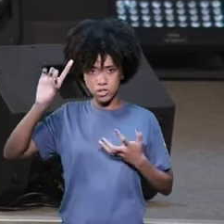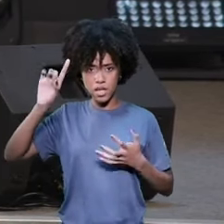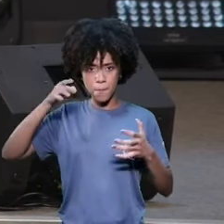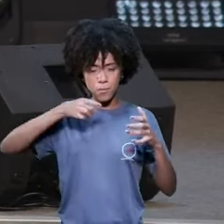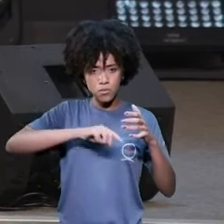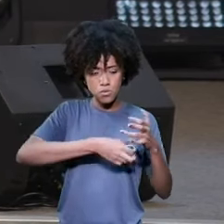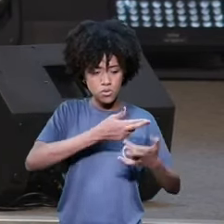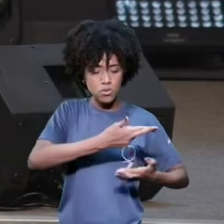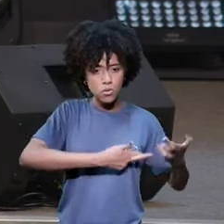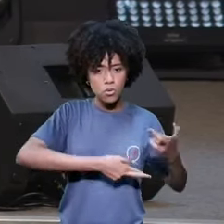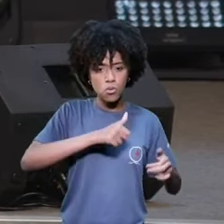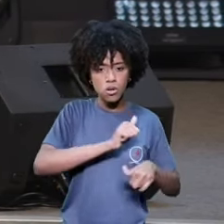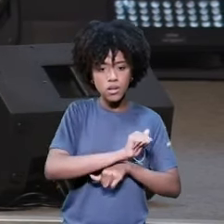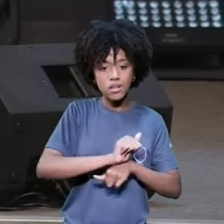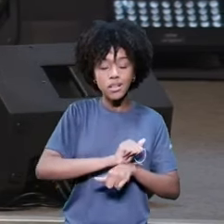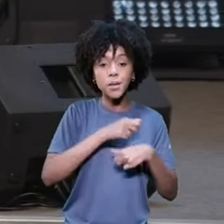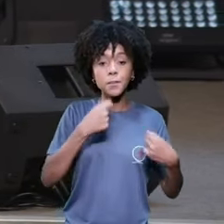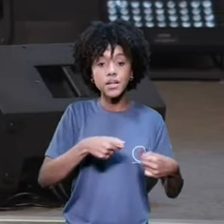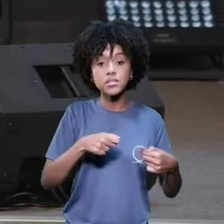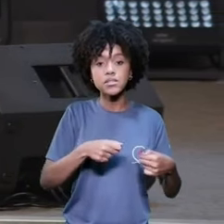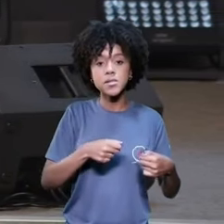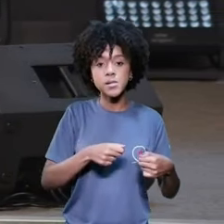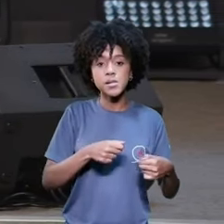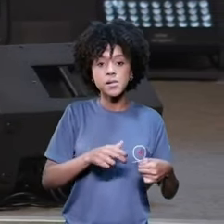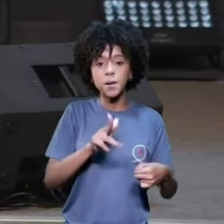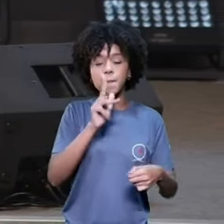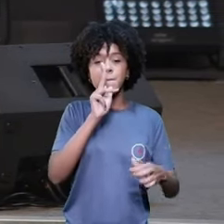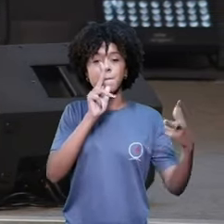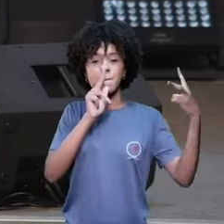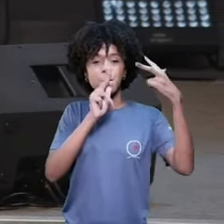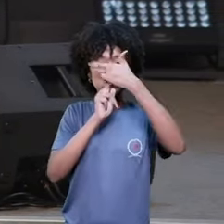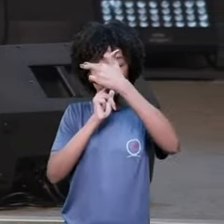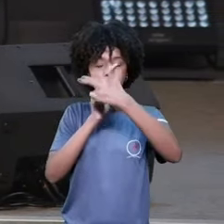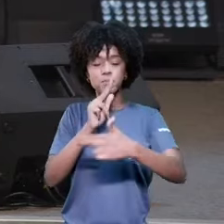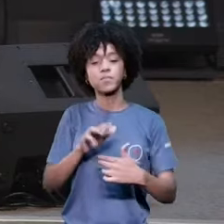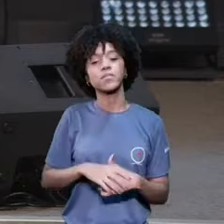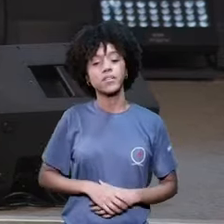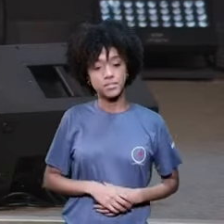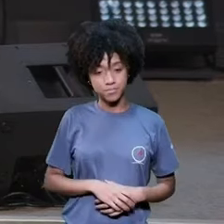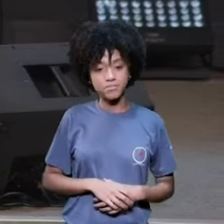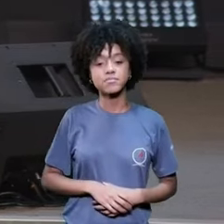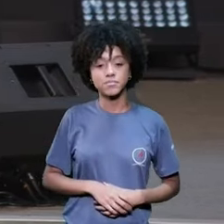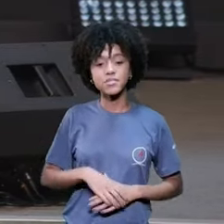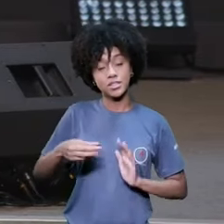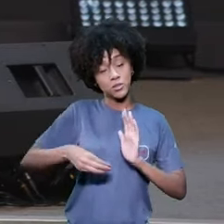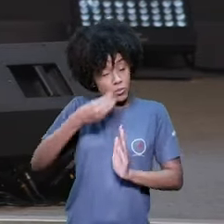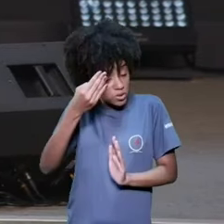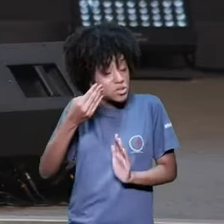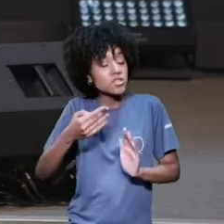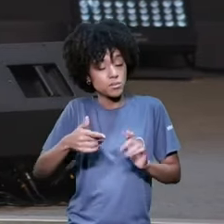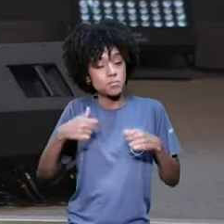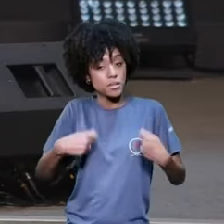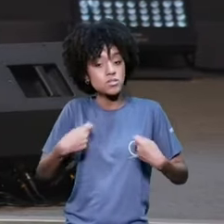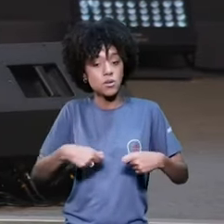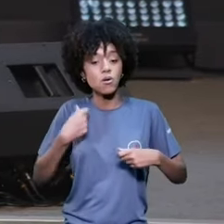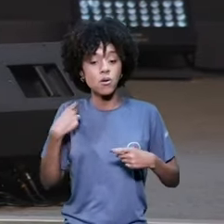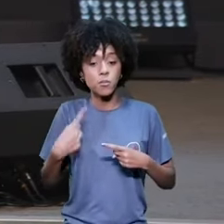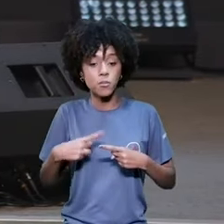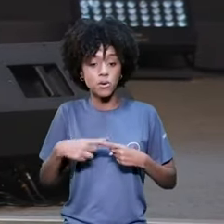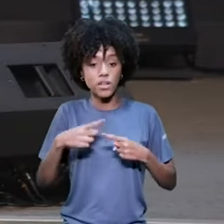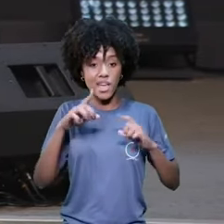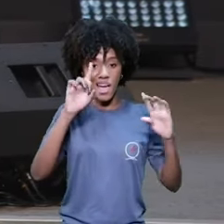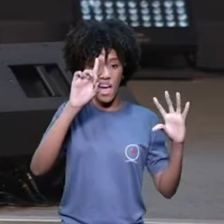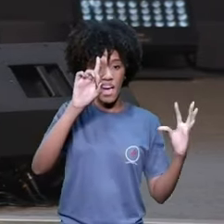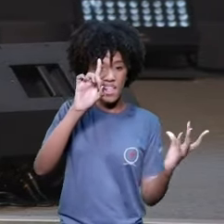seja circuncidado. Pastor, o que é circuncisão? Intervenção cirúrgica que o homem sofre, porque o processo de aliança vai te